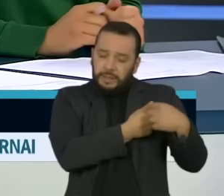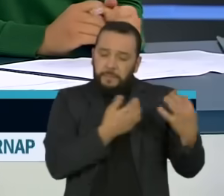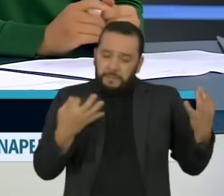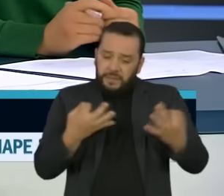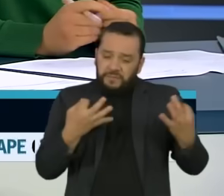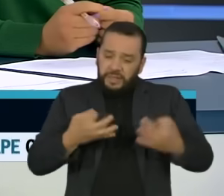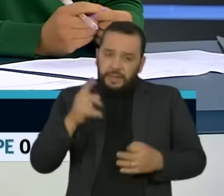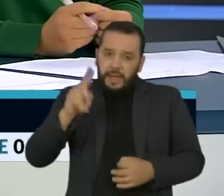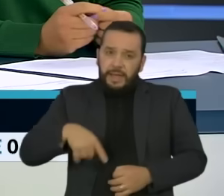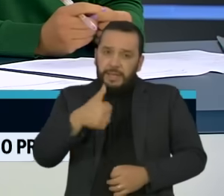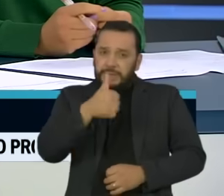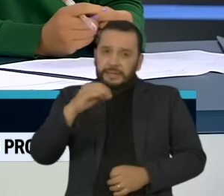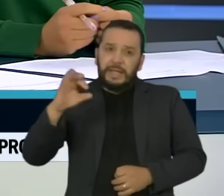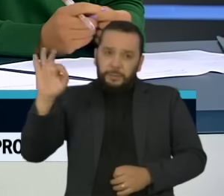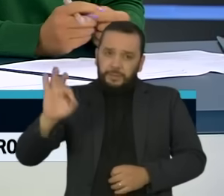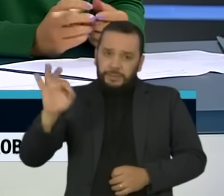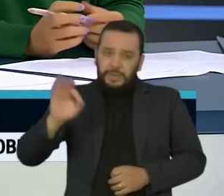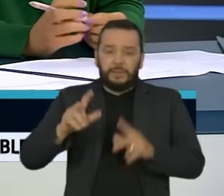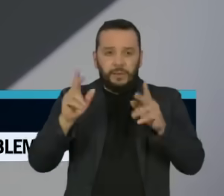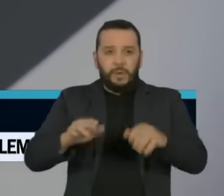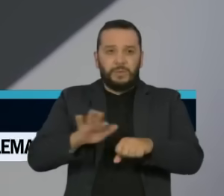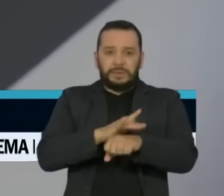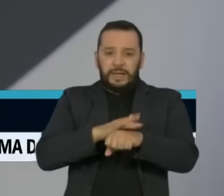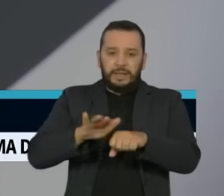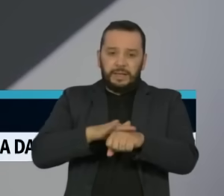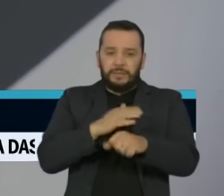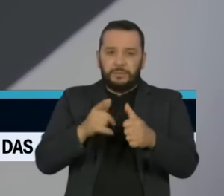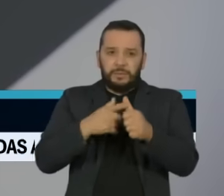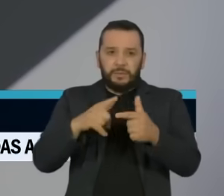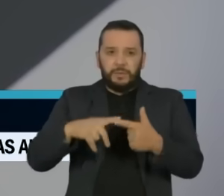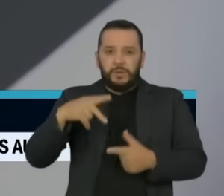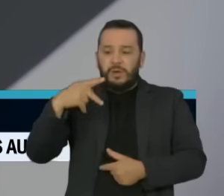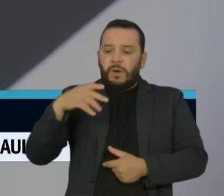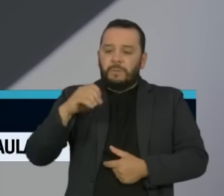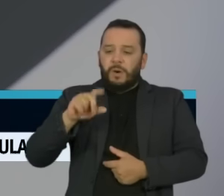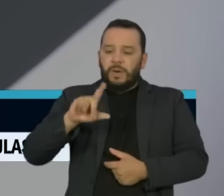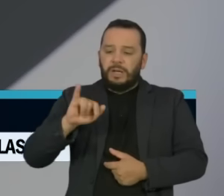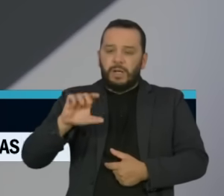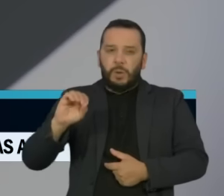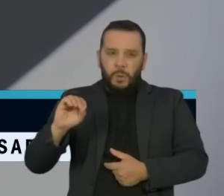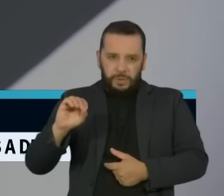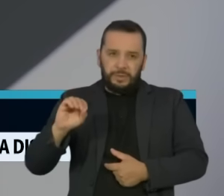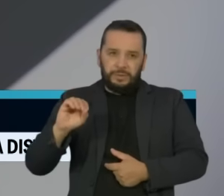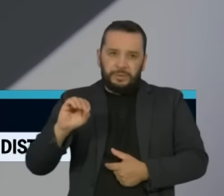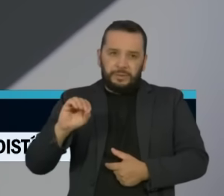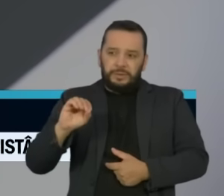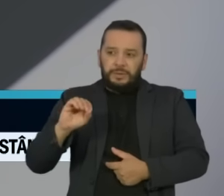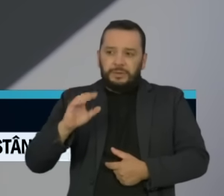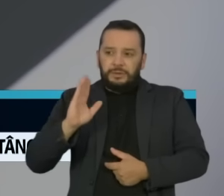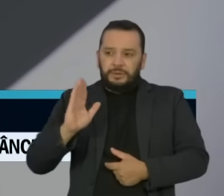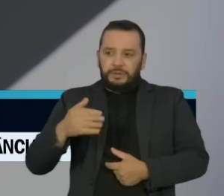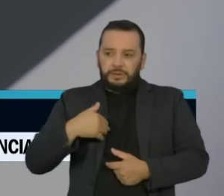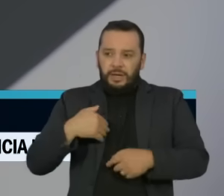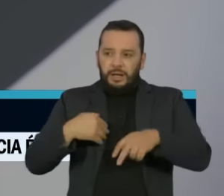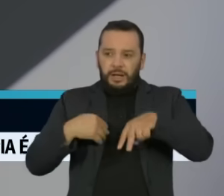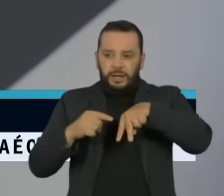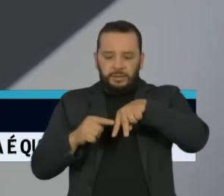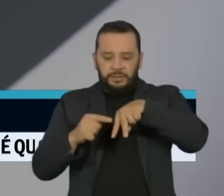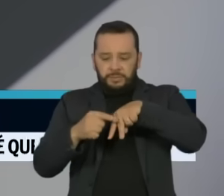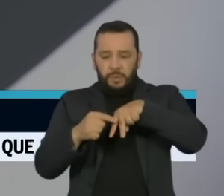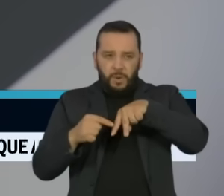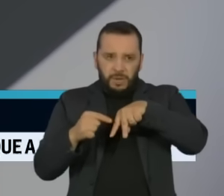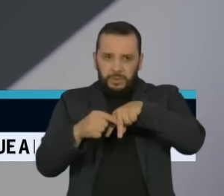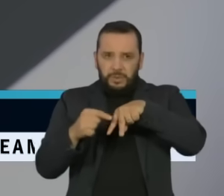O que acontece com o sarampo, com a poliomielite, por exemplo. Tem vacinas muito boas. Tem outras que não são, tanto que você precisa tomar reforço,